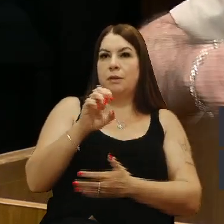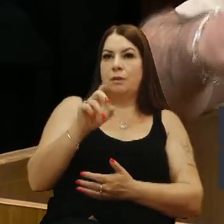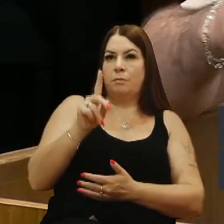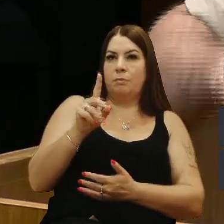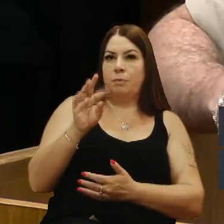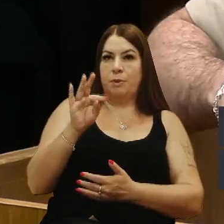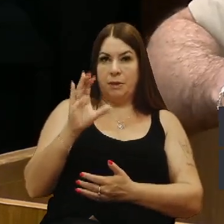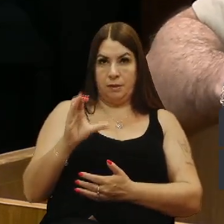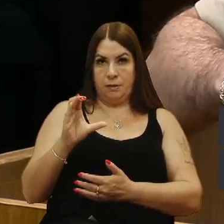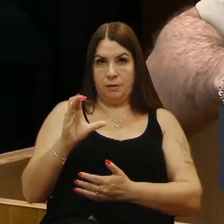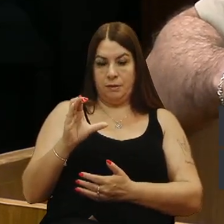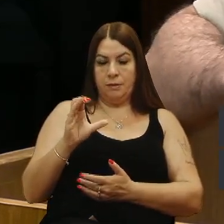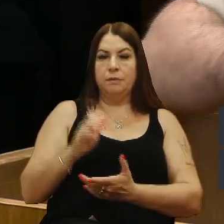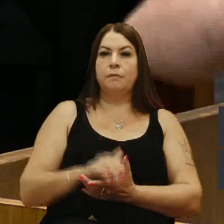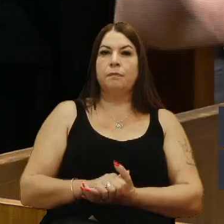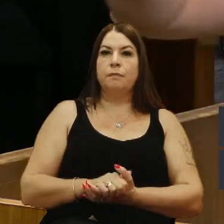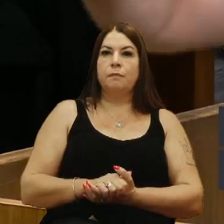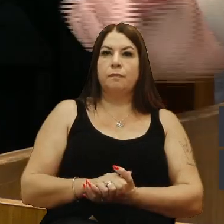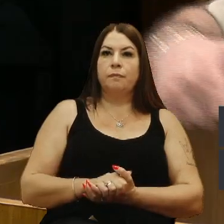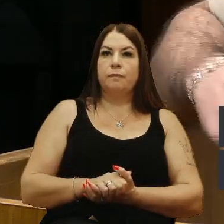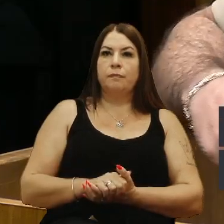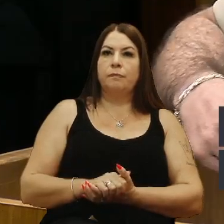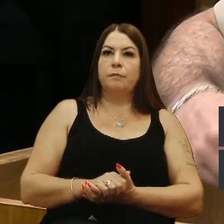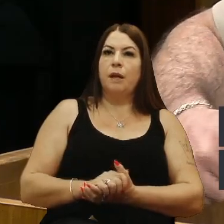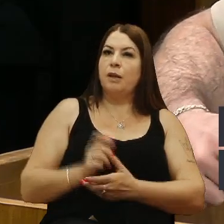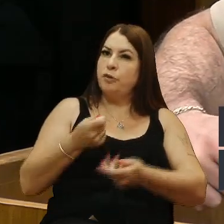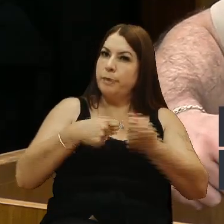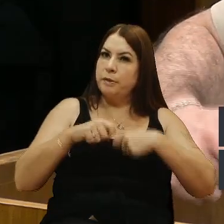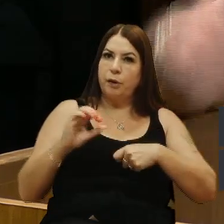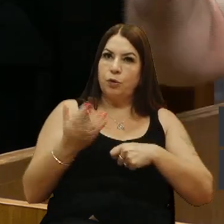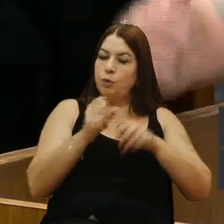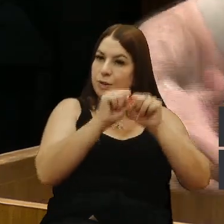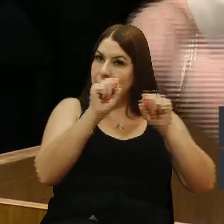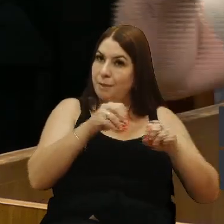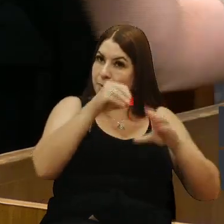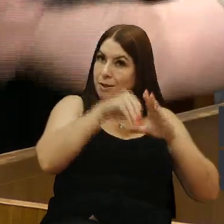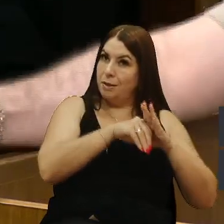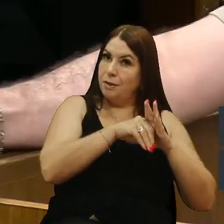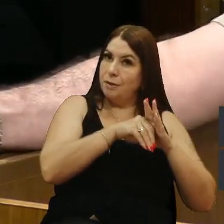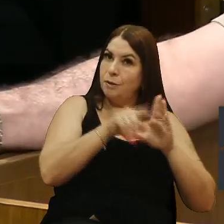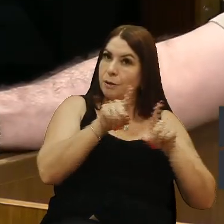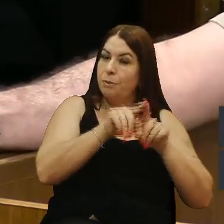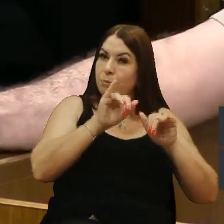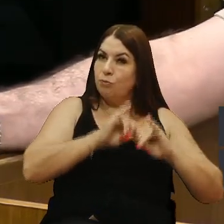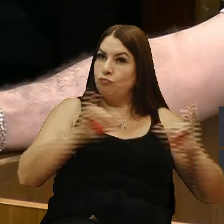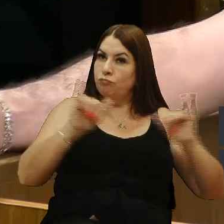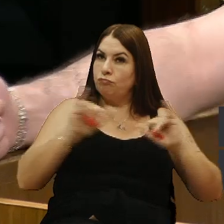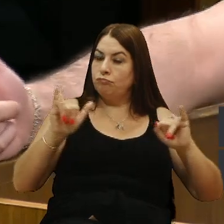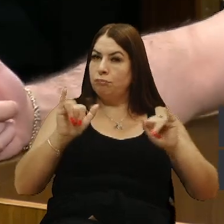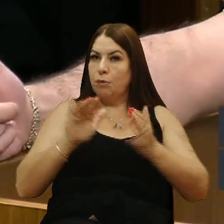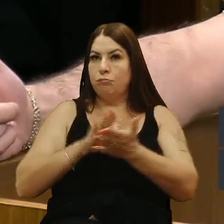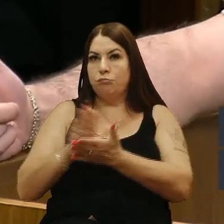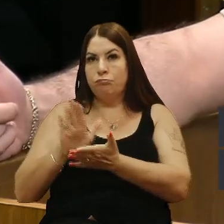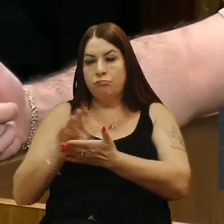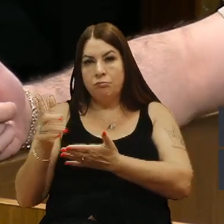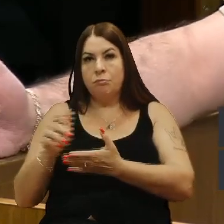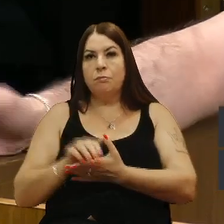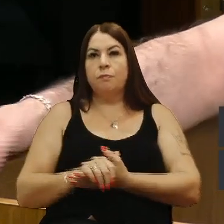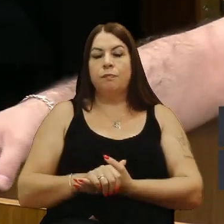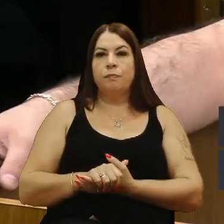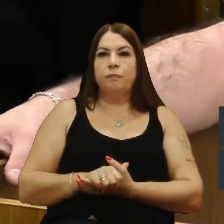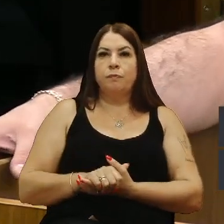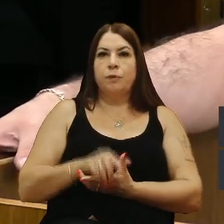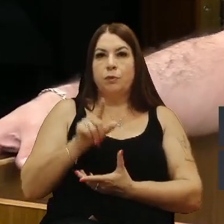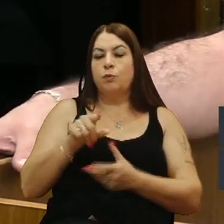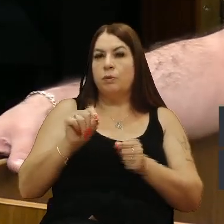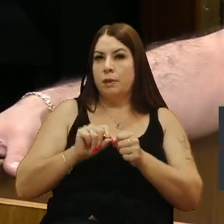EPTC para gerir todo o sistema interno, quanto para divulgação e publicização do que